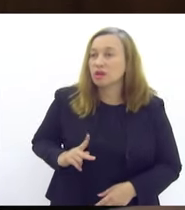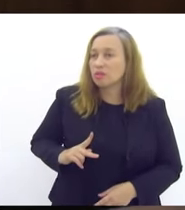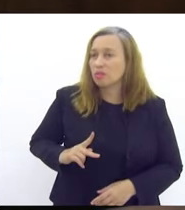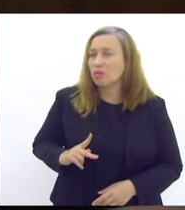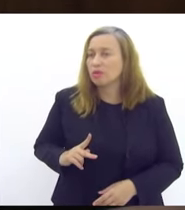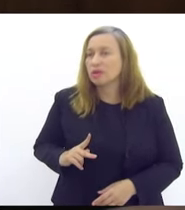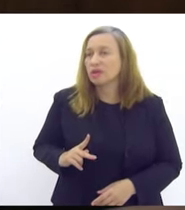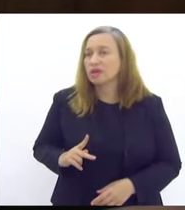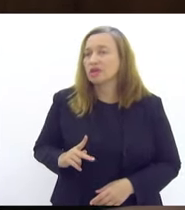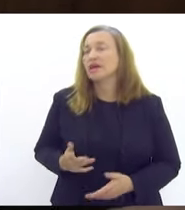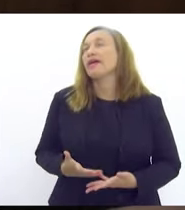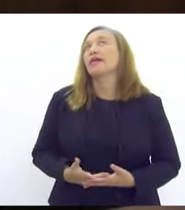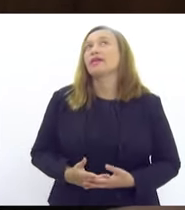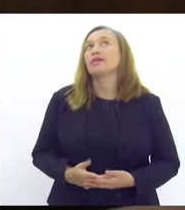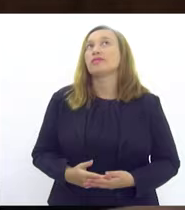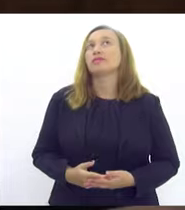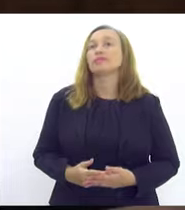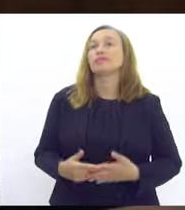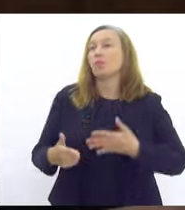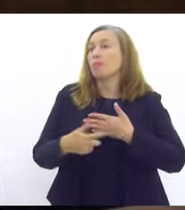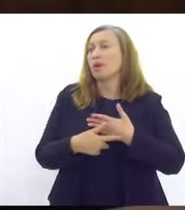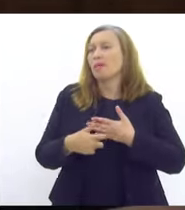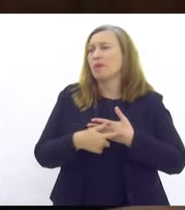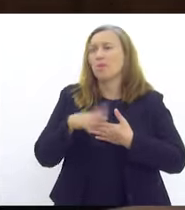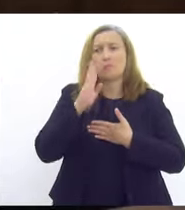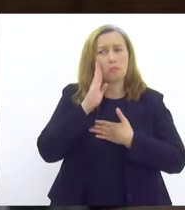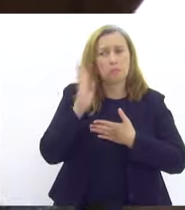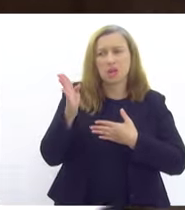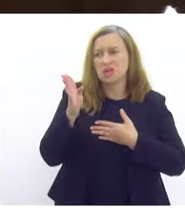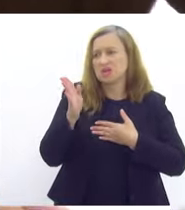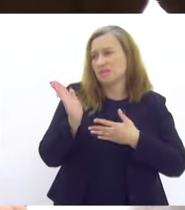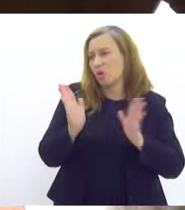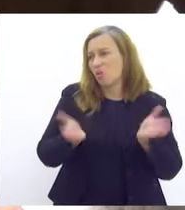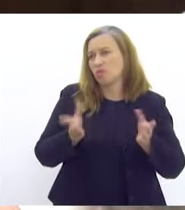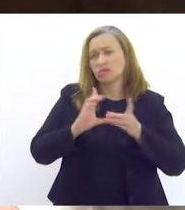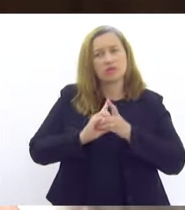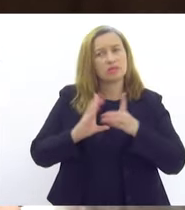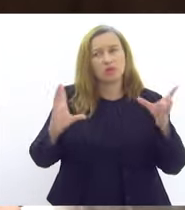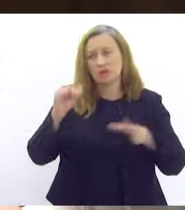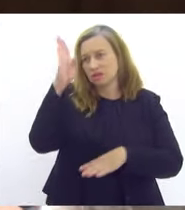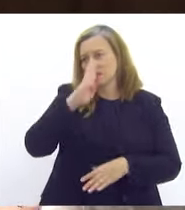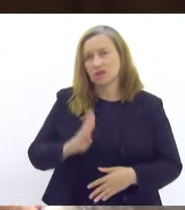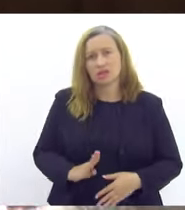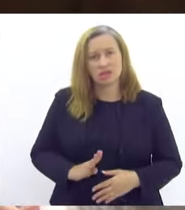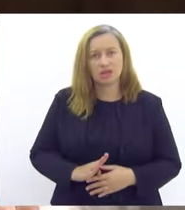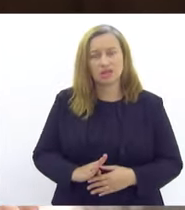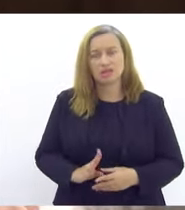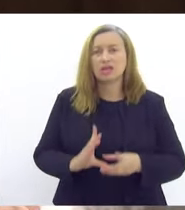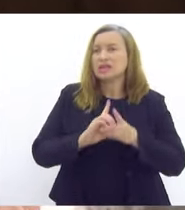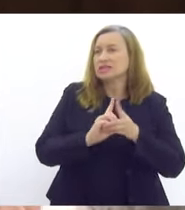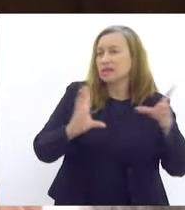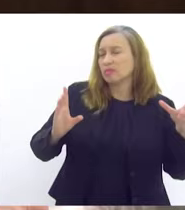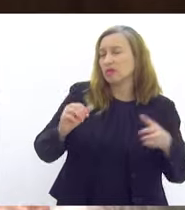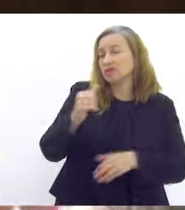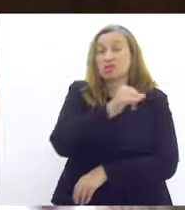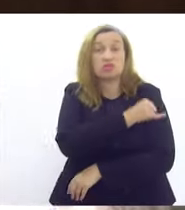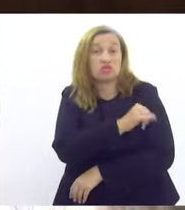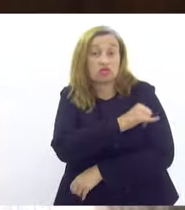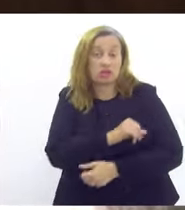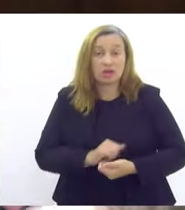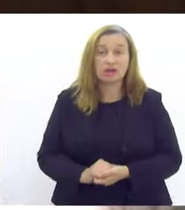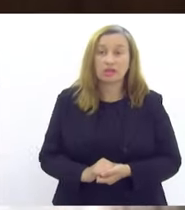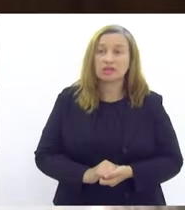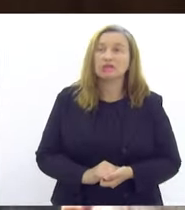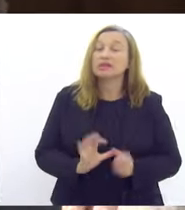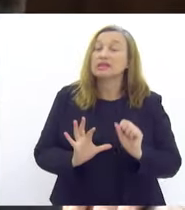Pública exerce um elemento que é central hoje para a democracia brasileira, para a democracia do Rio de Janeiro, que